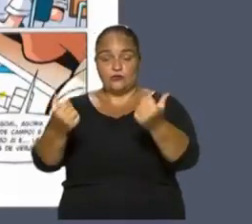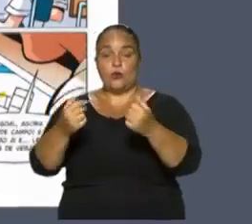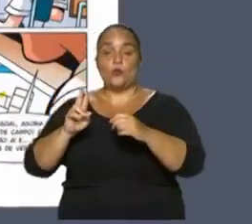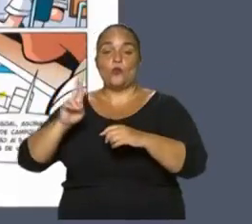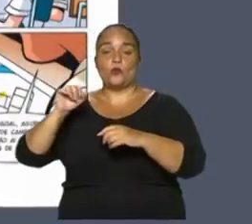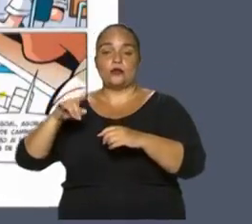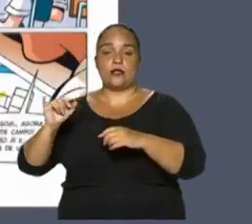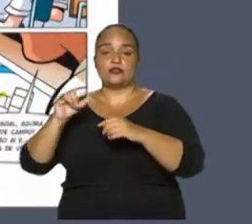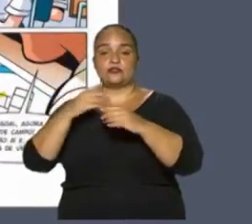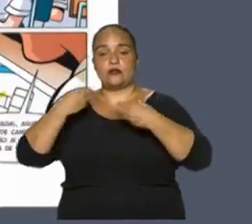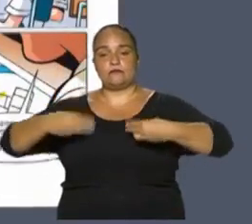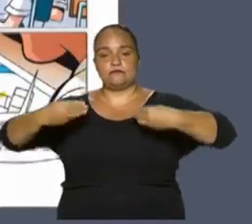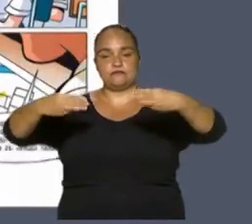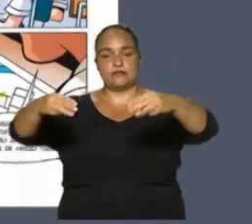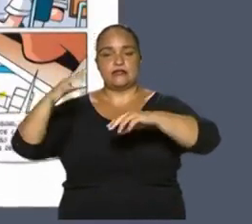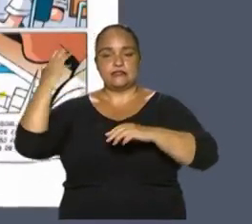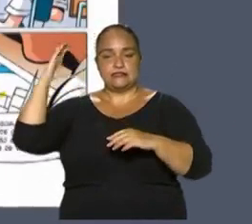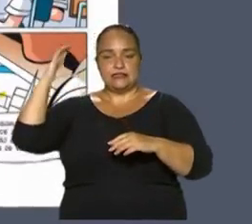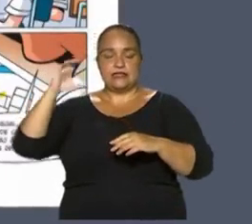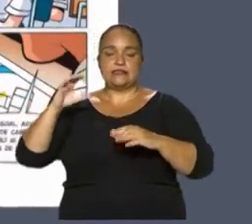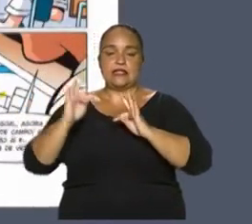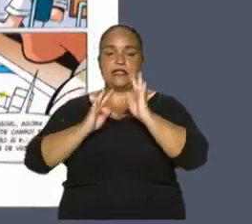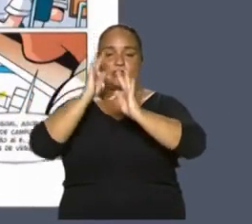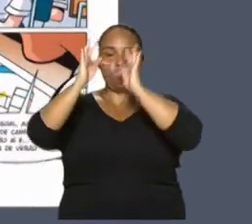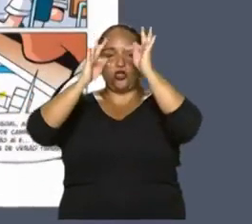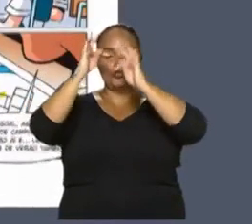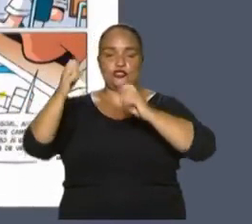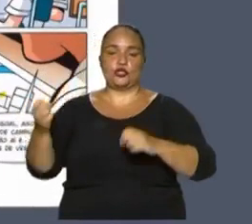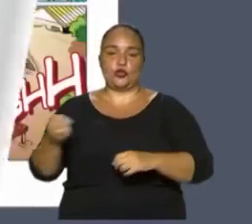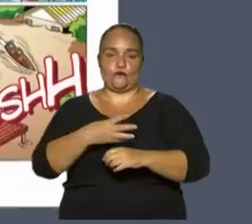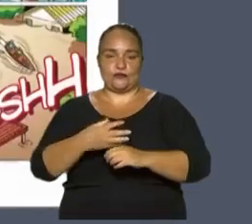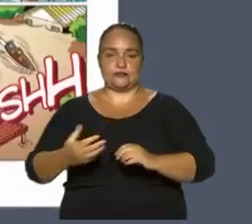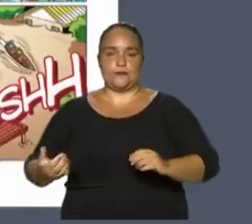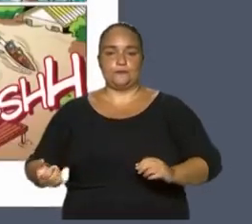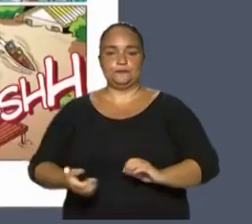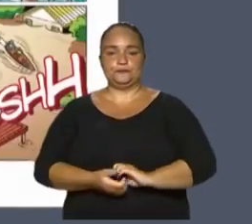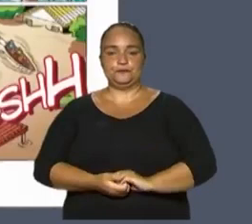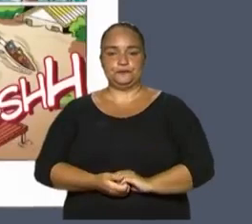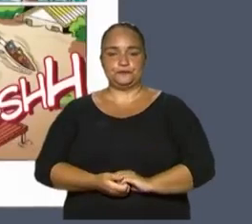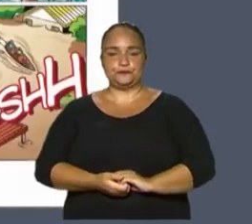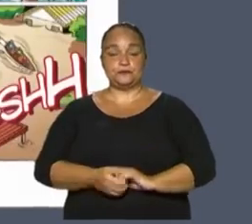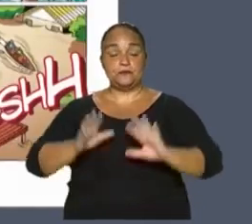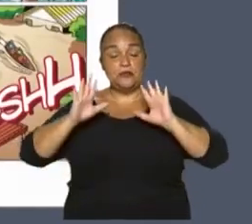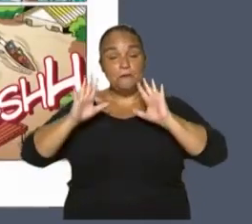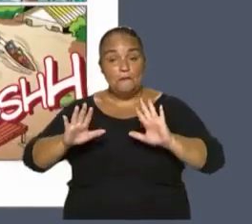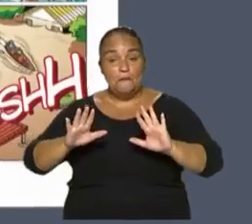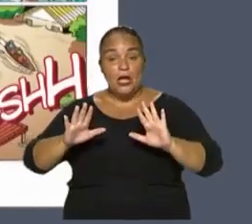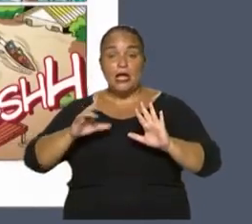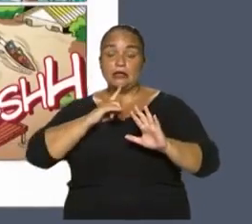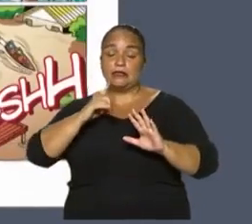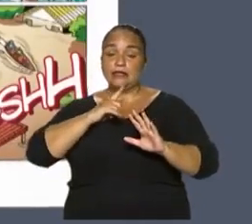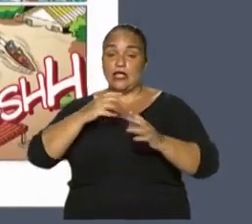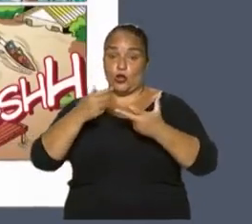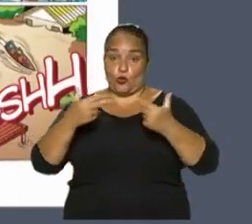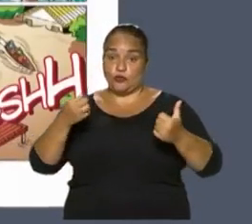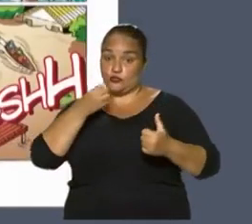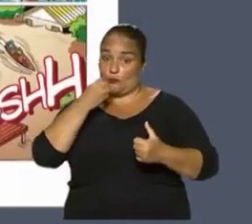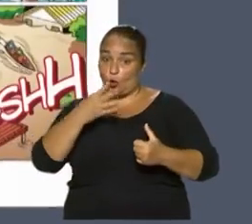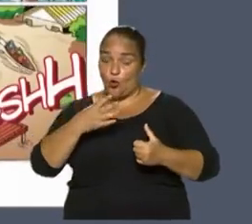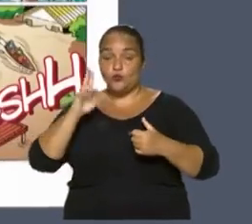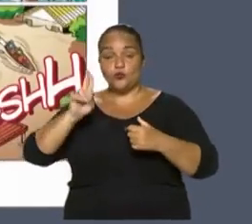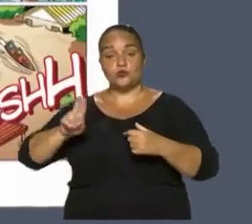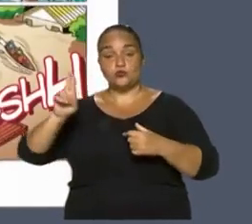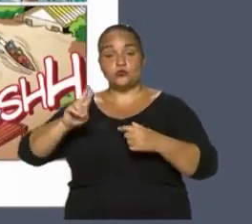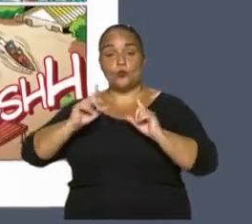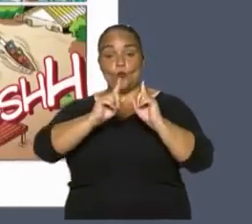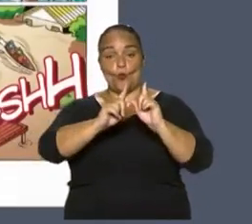pesquisa do Ministério da Ciência, Tecnologia e Inovações. Mas apesar dos benefícios de utilizar os